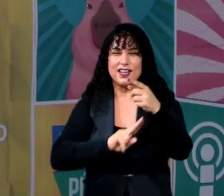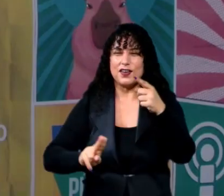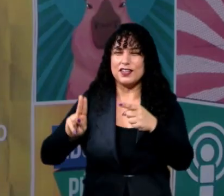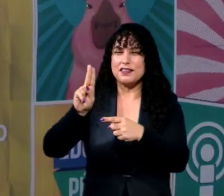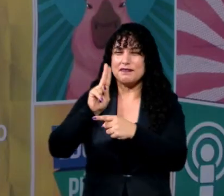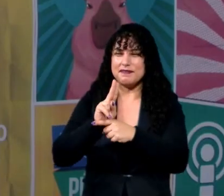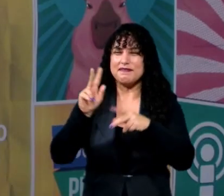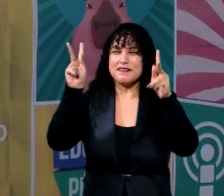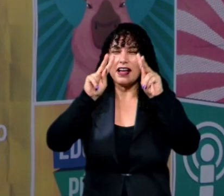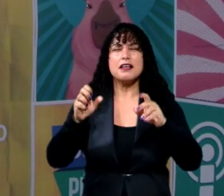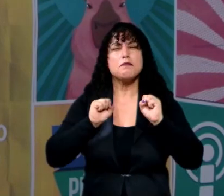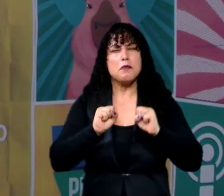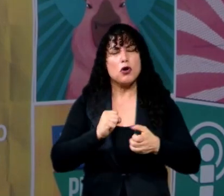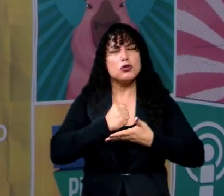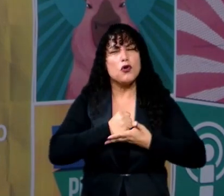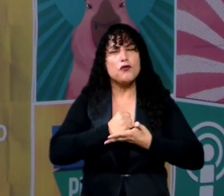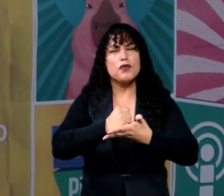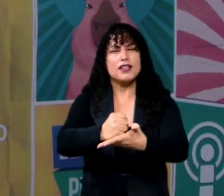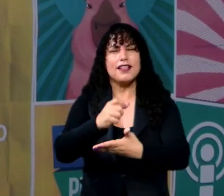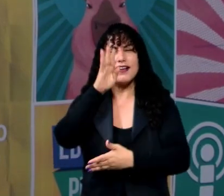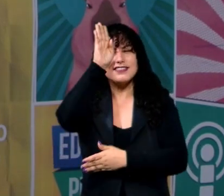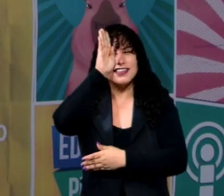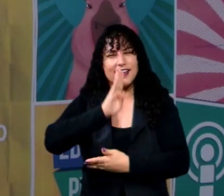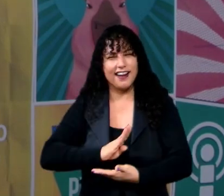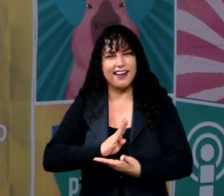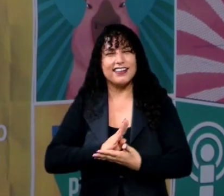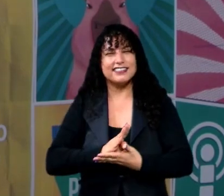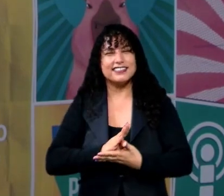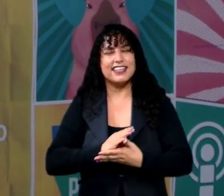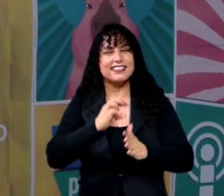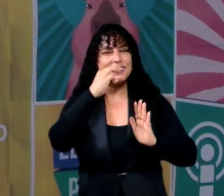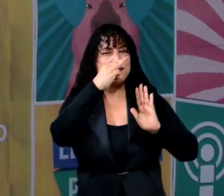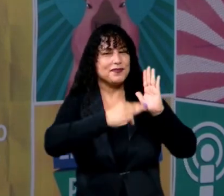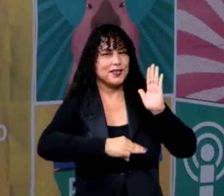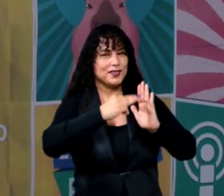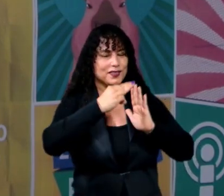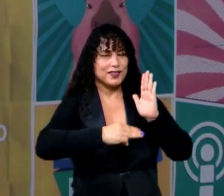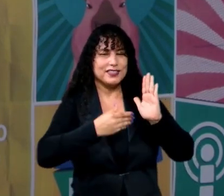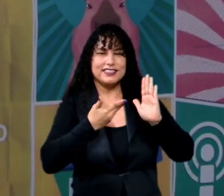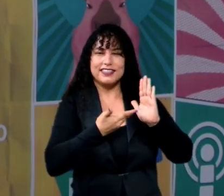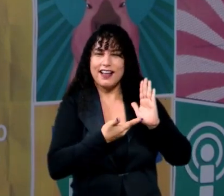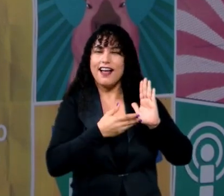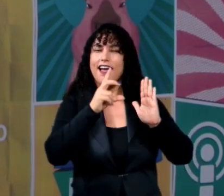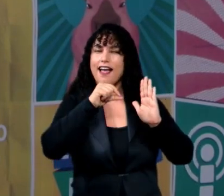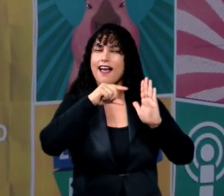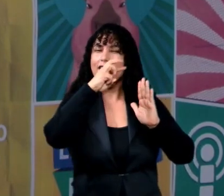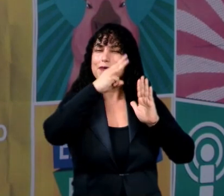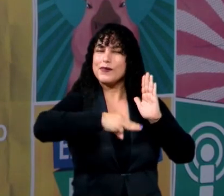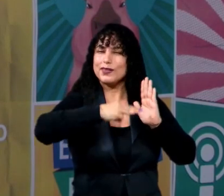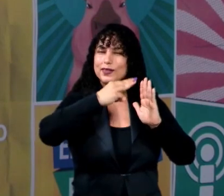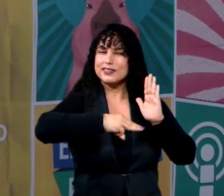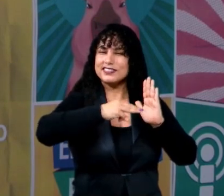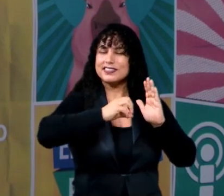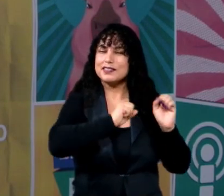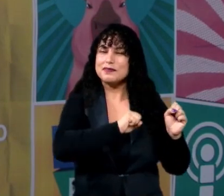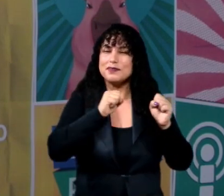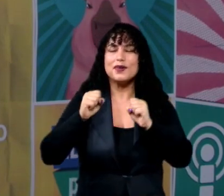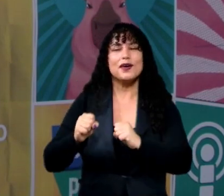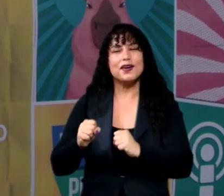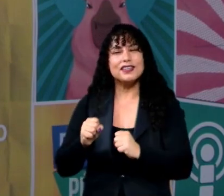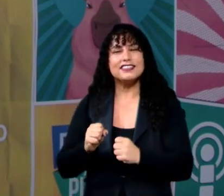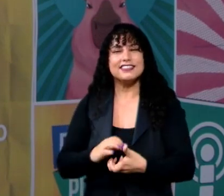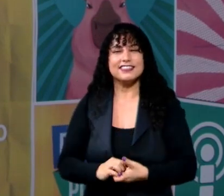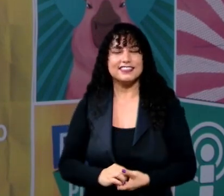pode ofertar gratuitamente essa metodologia, que é uma metodologia que pode